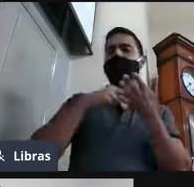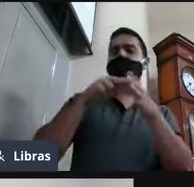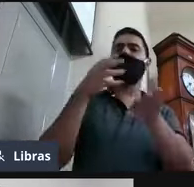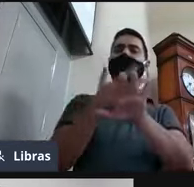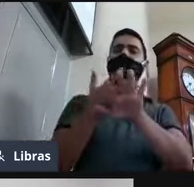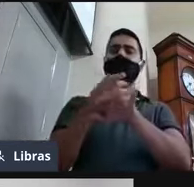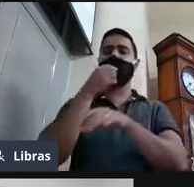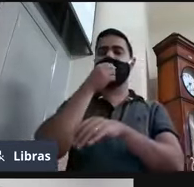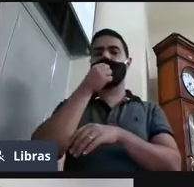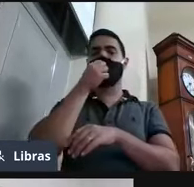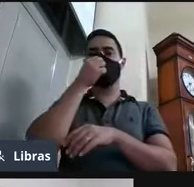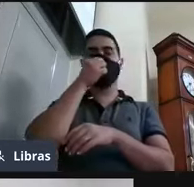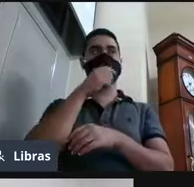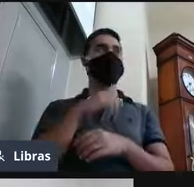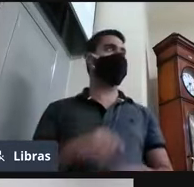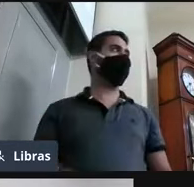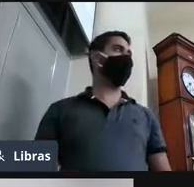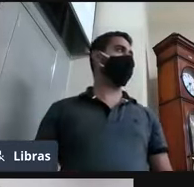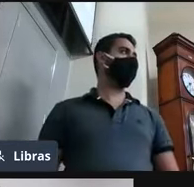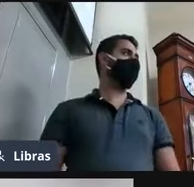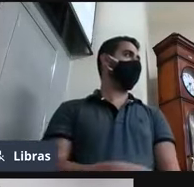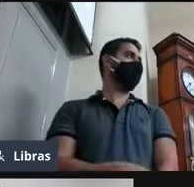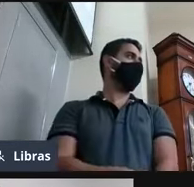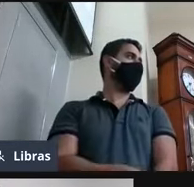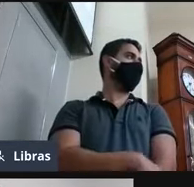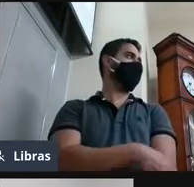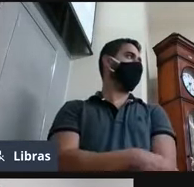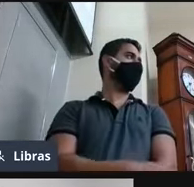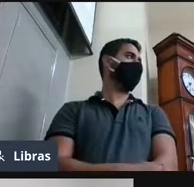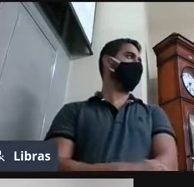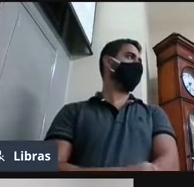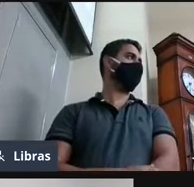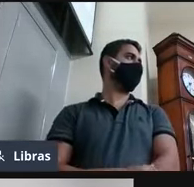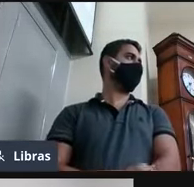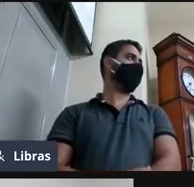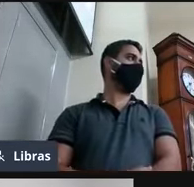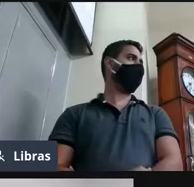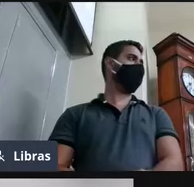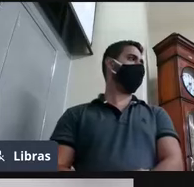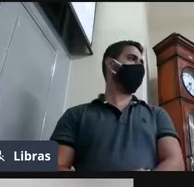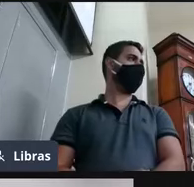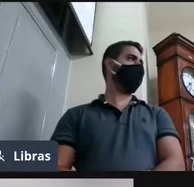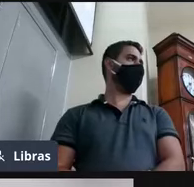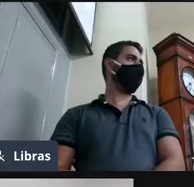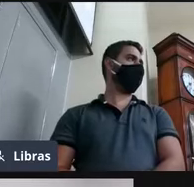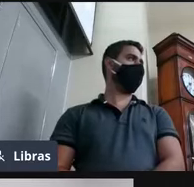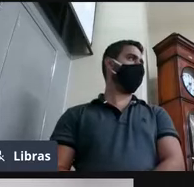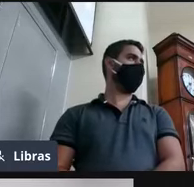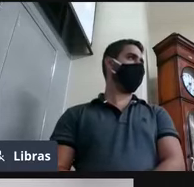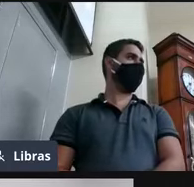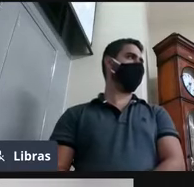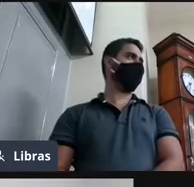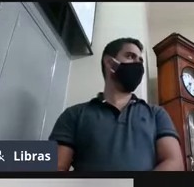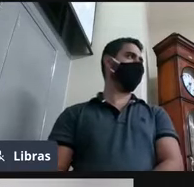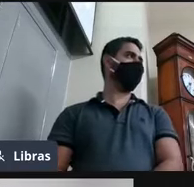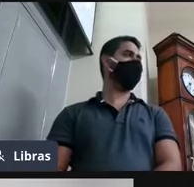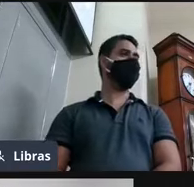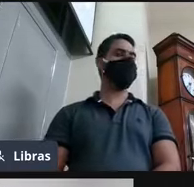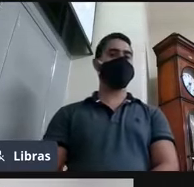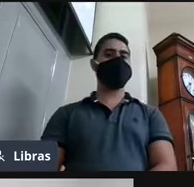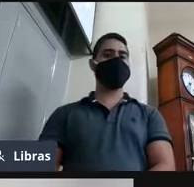matérias. Próximo, tem algum outro vereador que queira justificar? Vereador Celso. Boa noite, presidente, a mesa, assistência, internet, todo mundo. Você